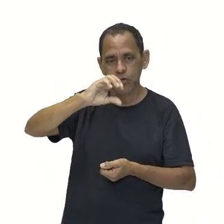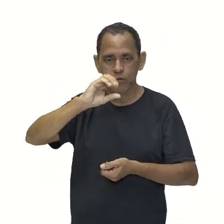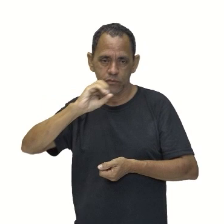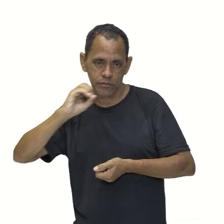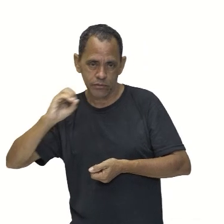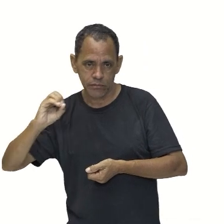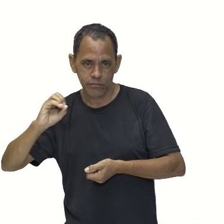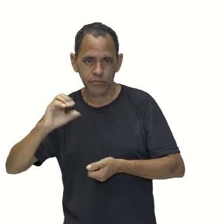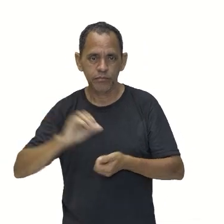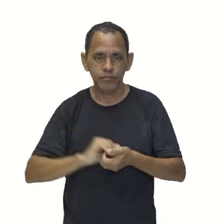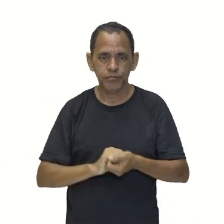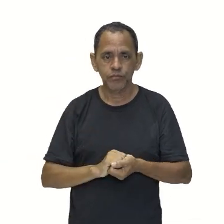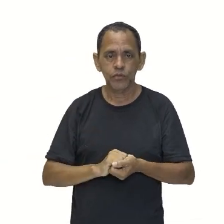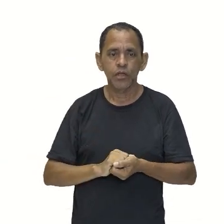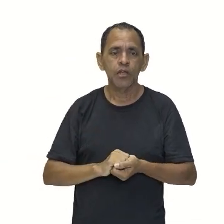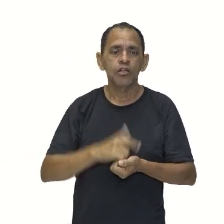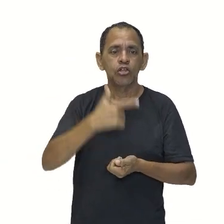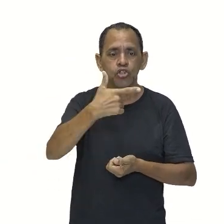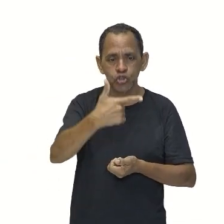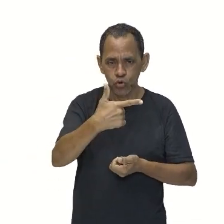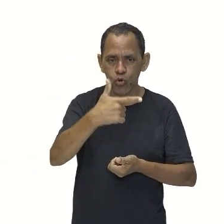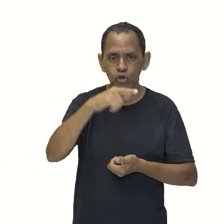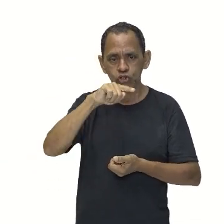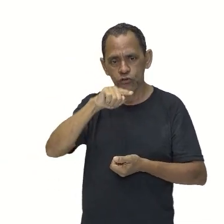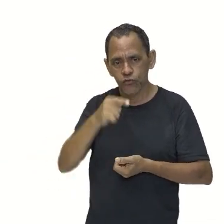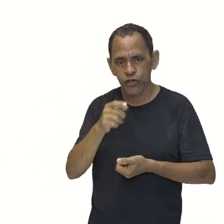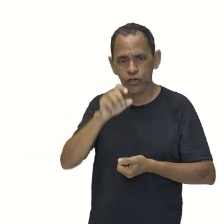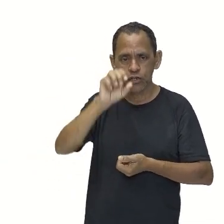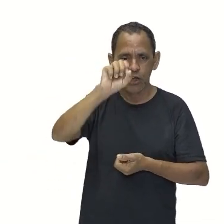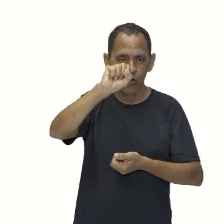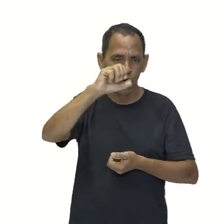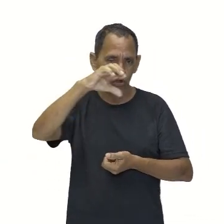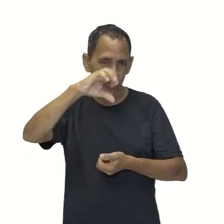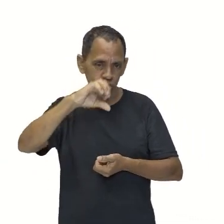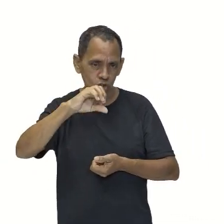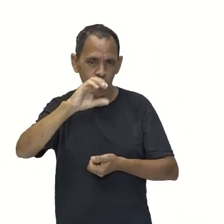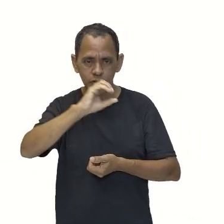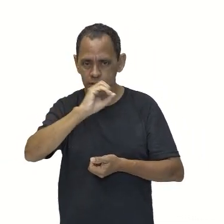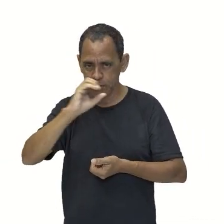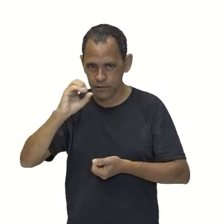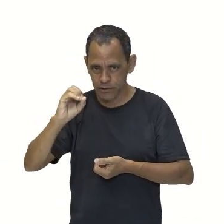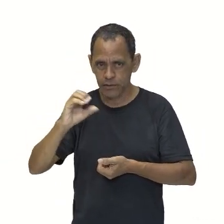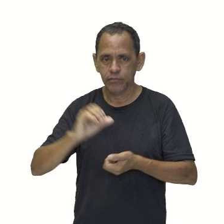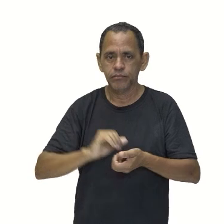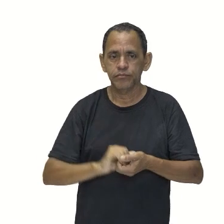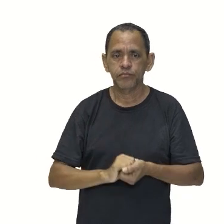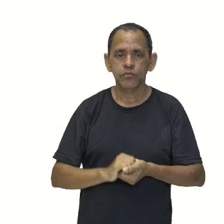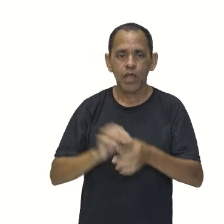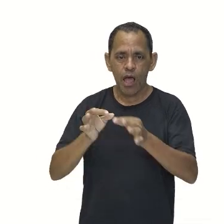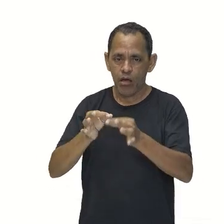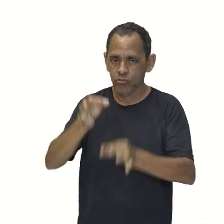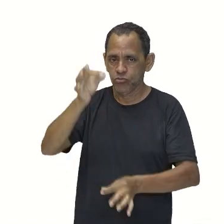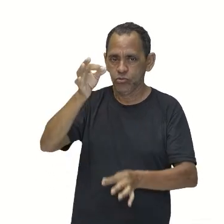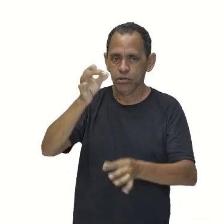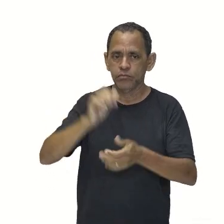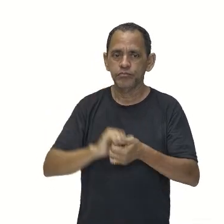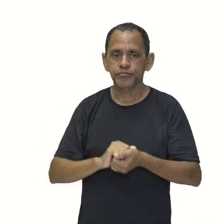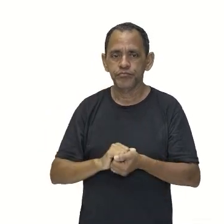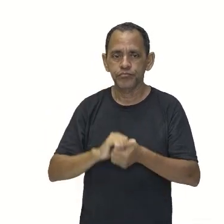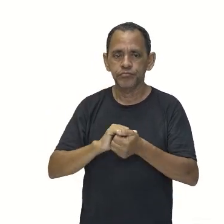2,8900. Beleza, meu povo? Então, isso é exatamente aqui a questão da altura ao quadrado.